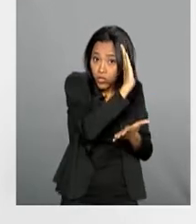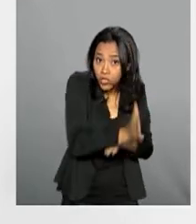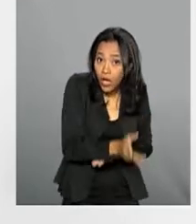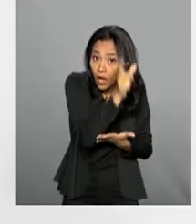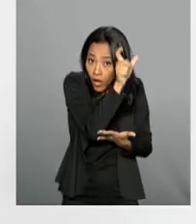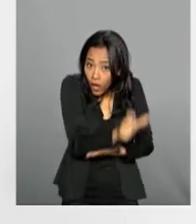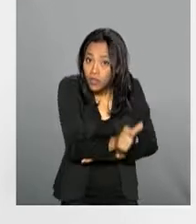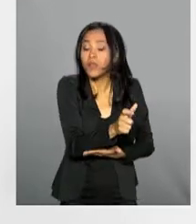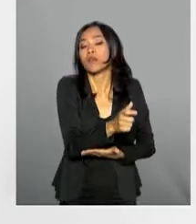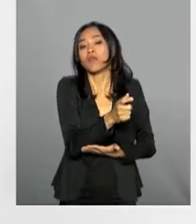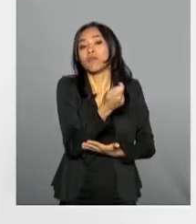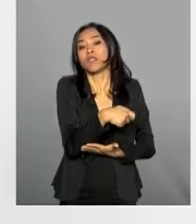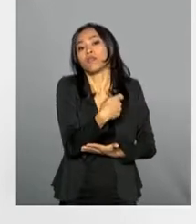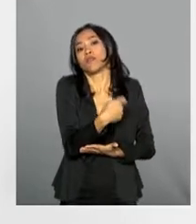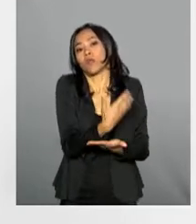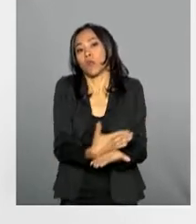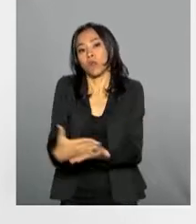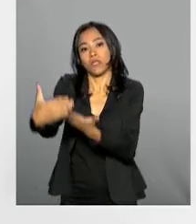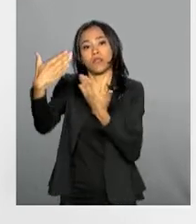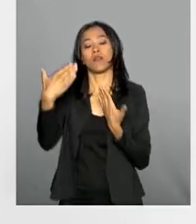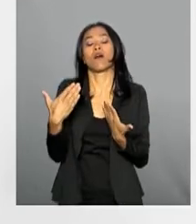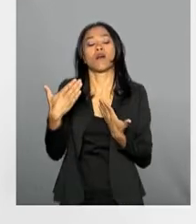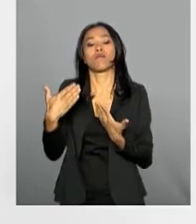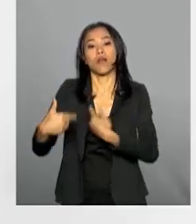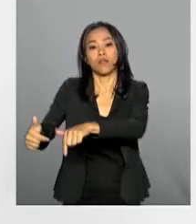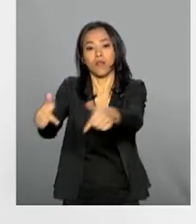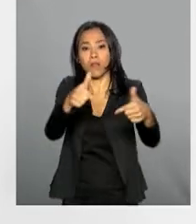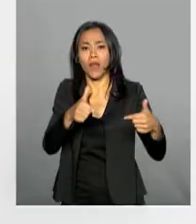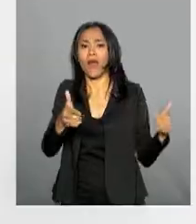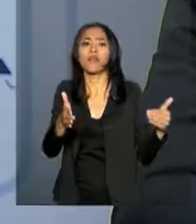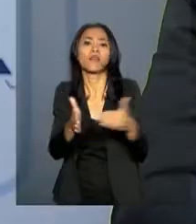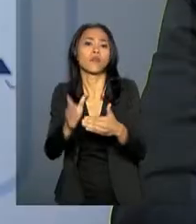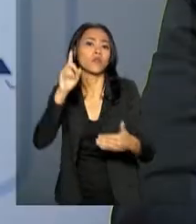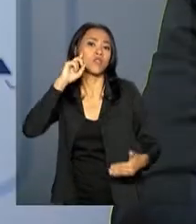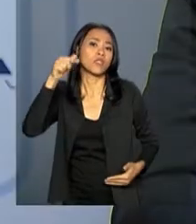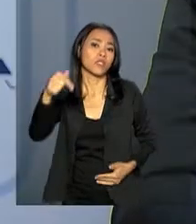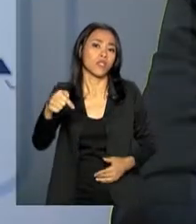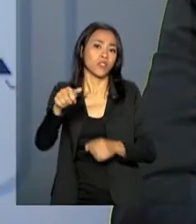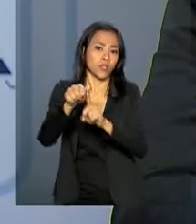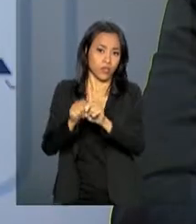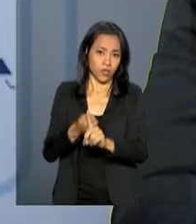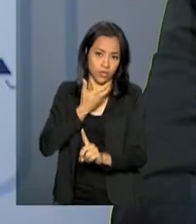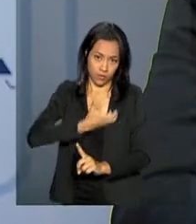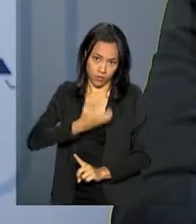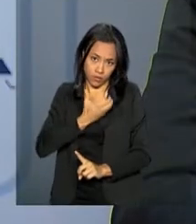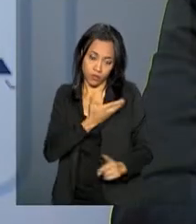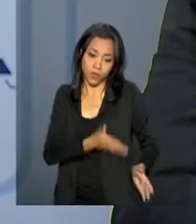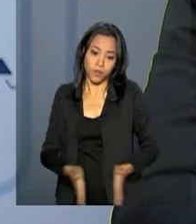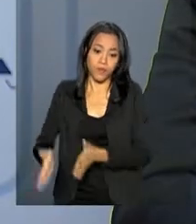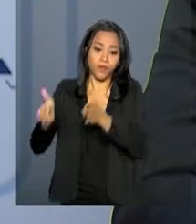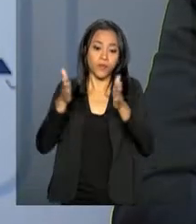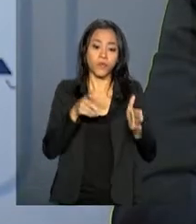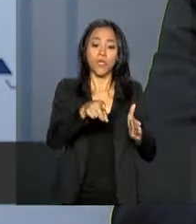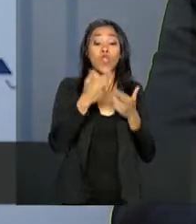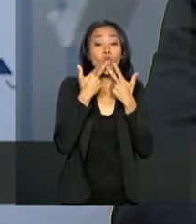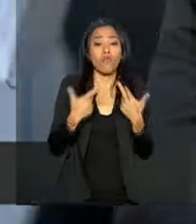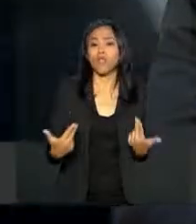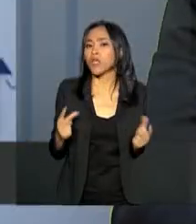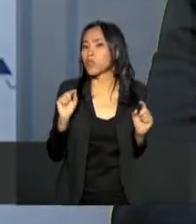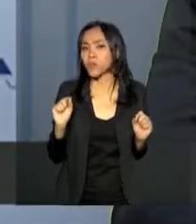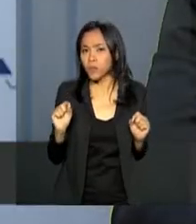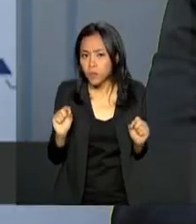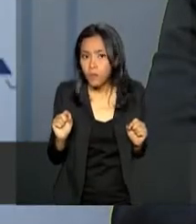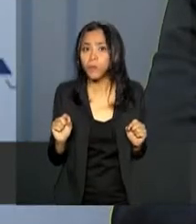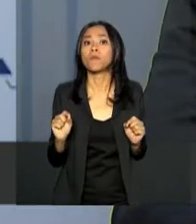as atividades no município selecionado até o dia 7 de dezembro o que vai acontecer que é novo vai